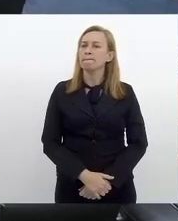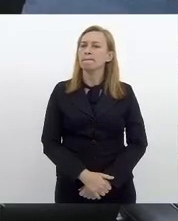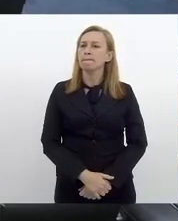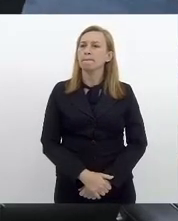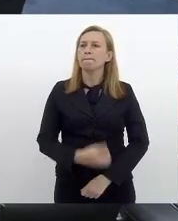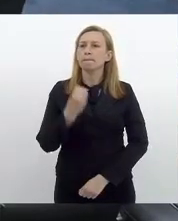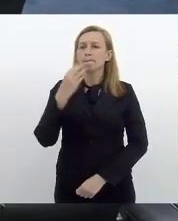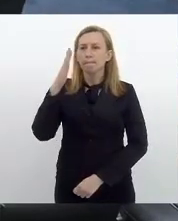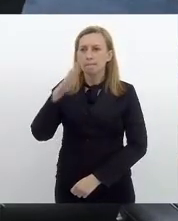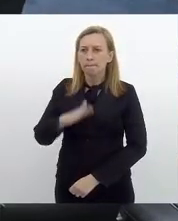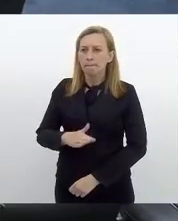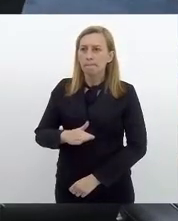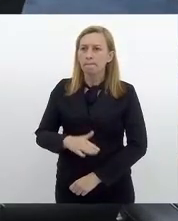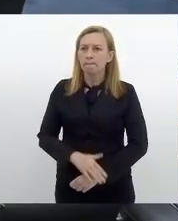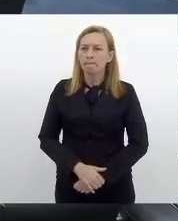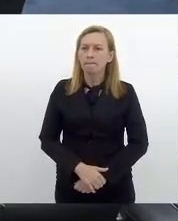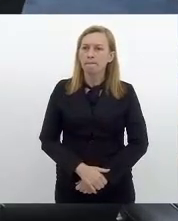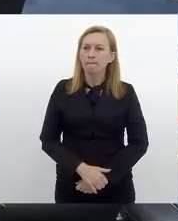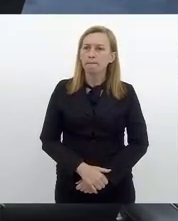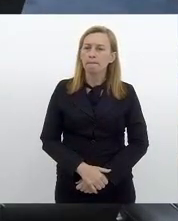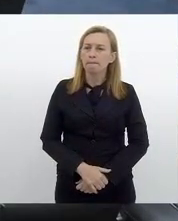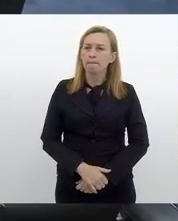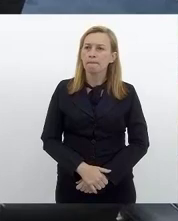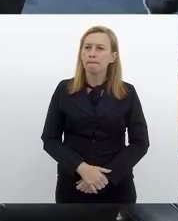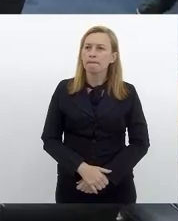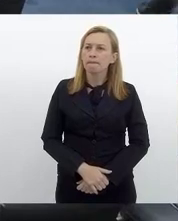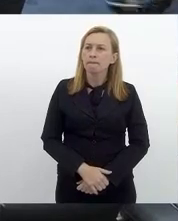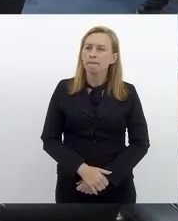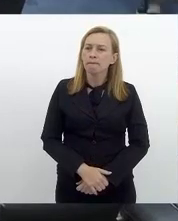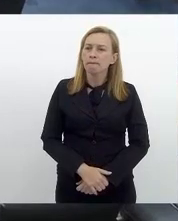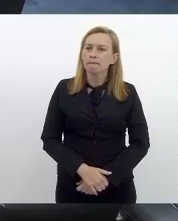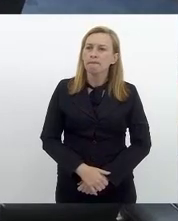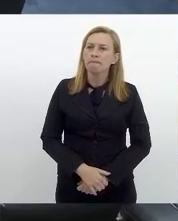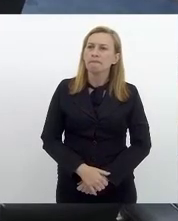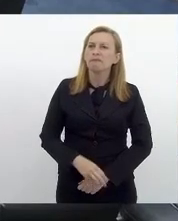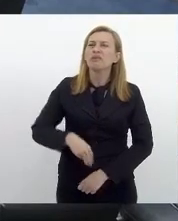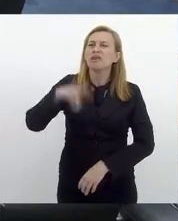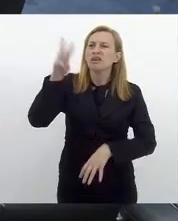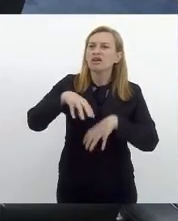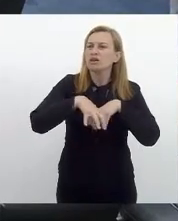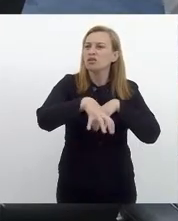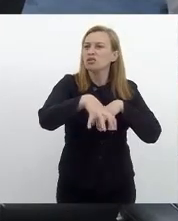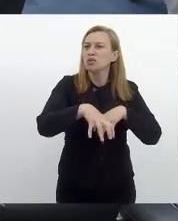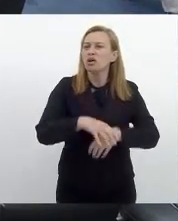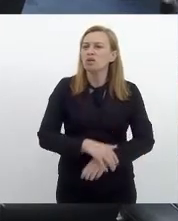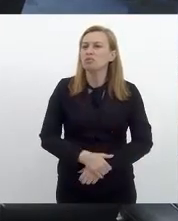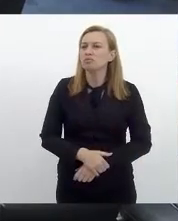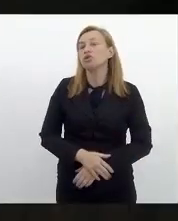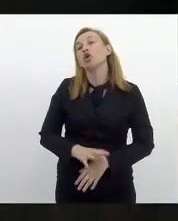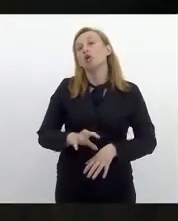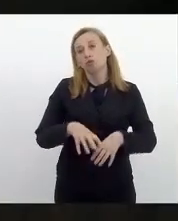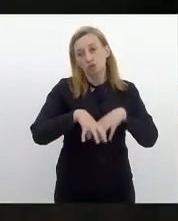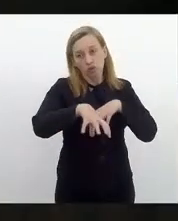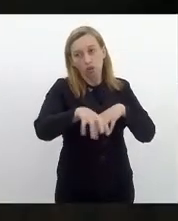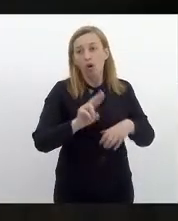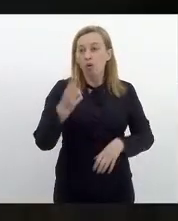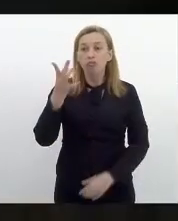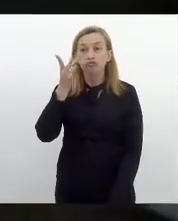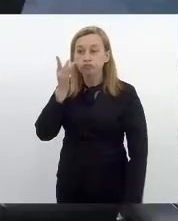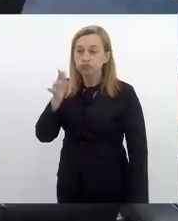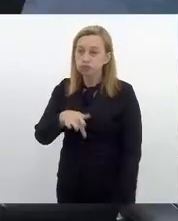boa tarde boa tarde quem é que tá no meio virtual virtual ou